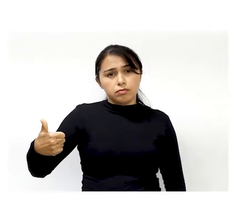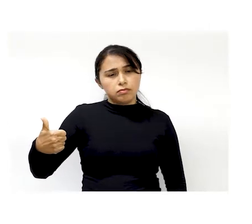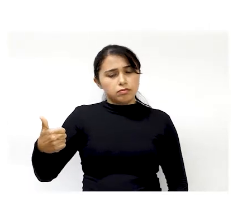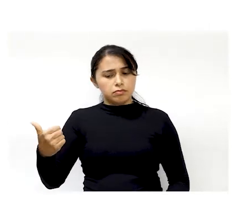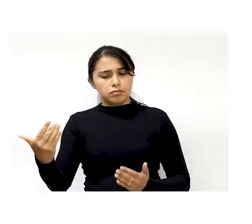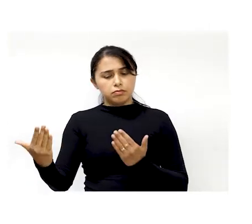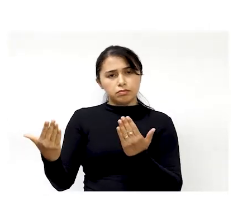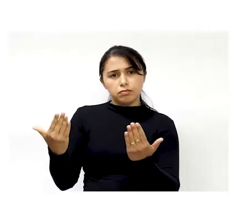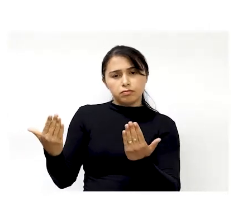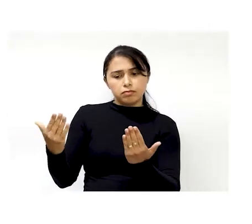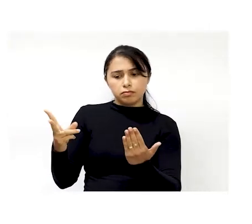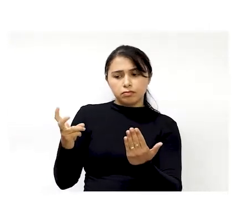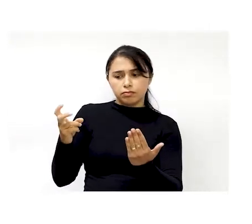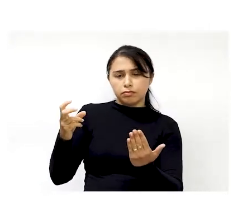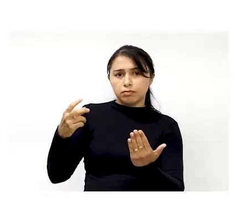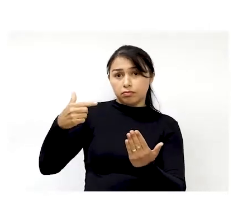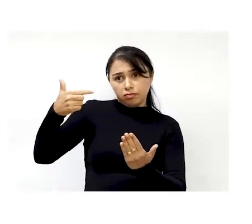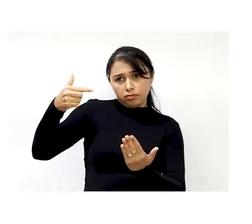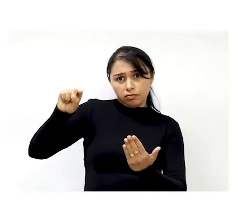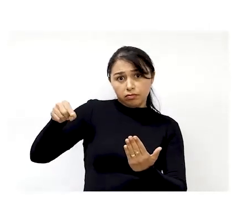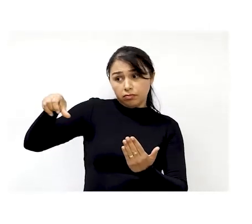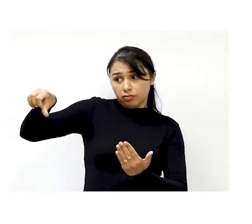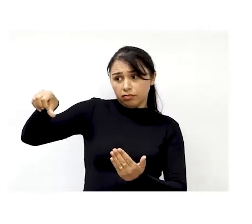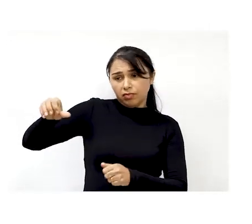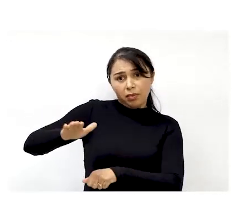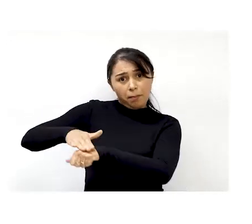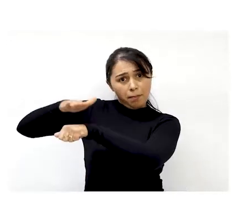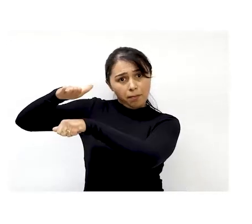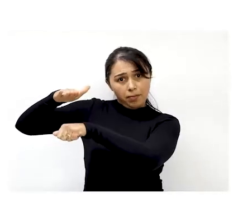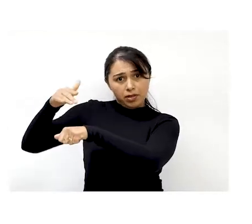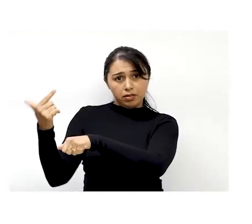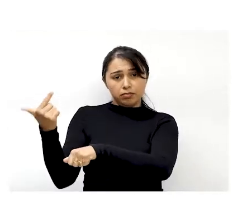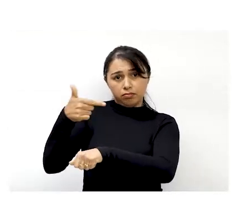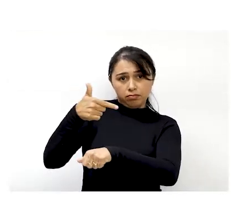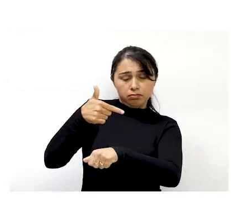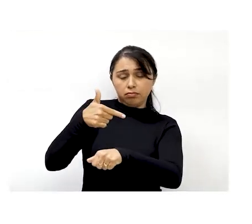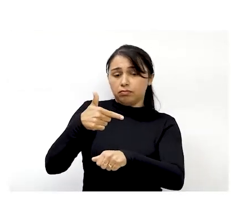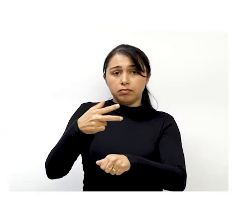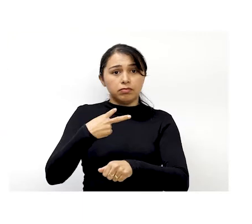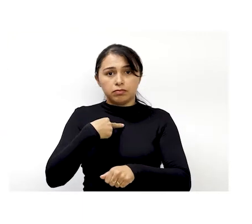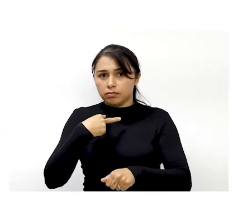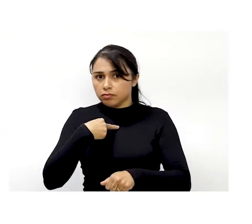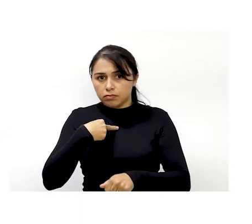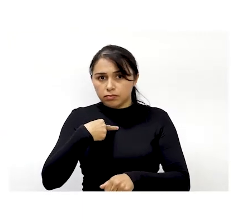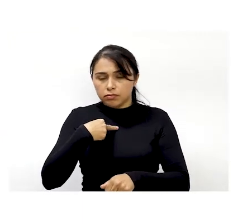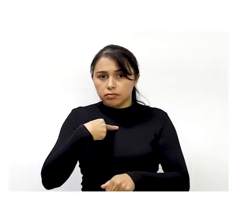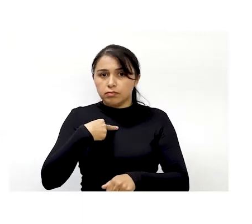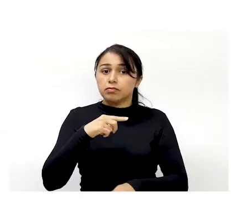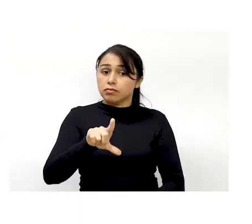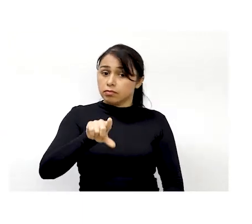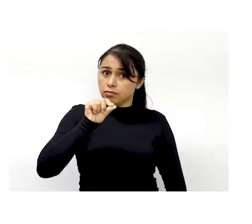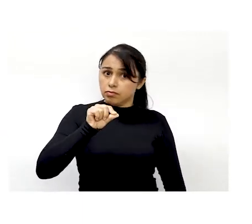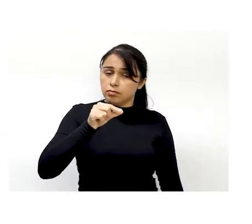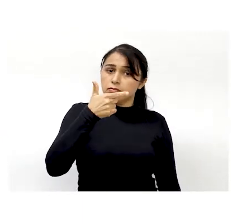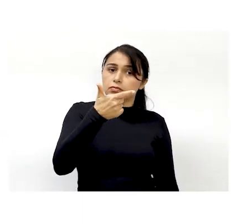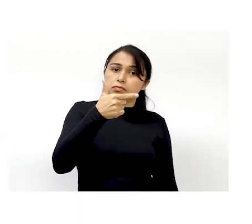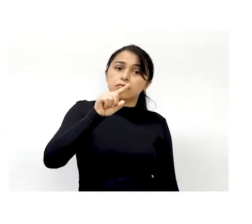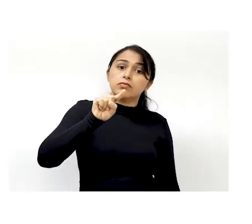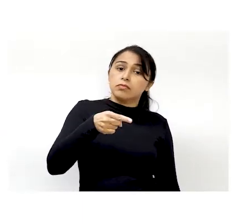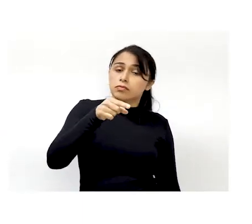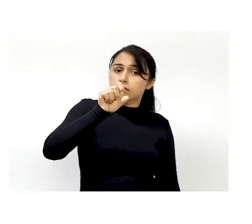mais 2, 3, mais 5, 8. Duas casas depois da vírgula. Então, 8,41. Então, a gente observa que